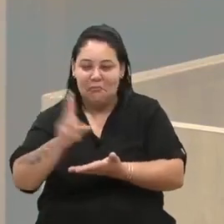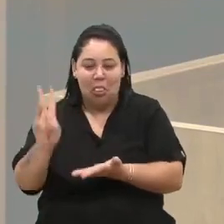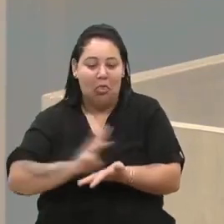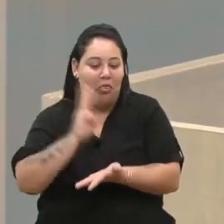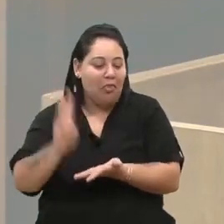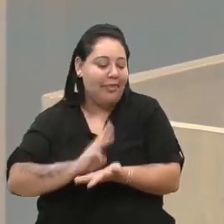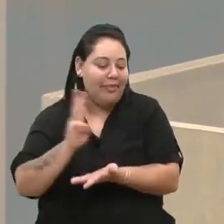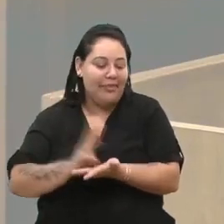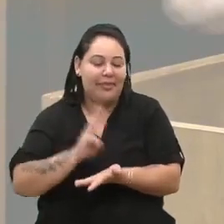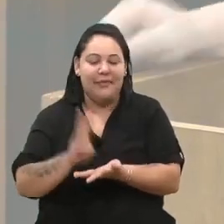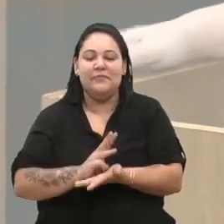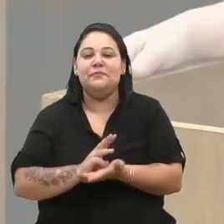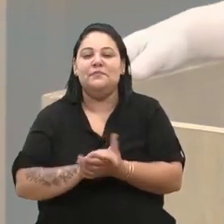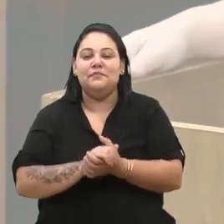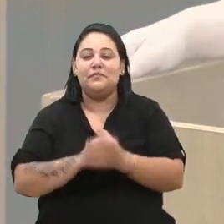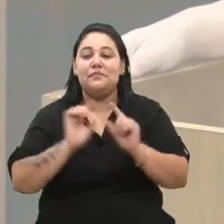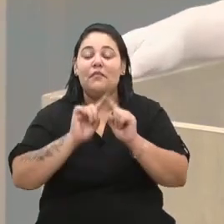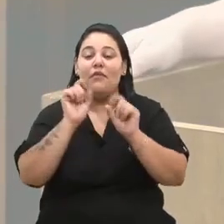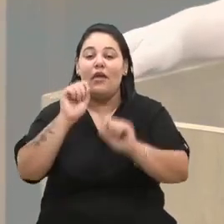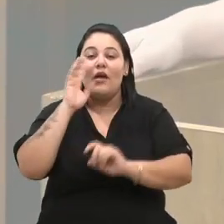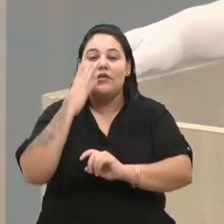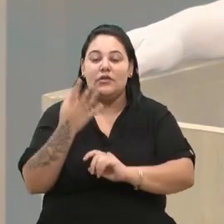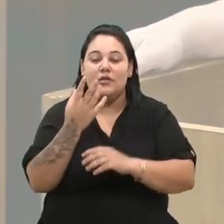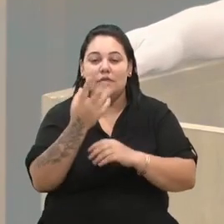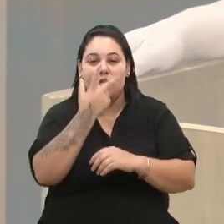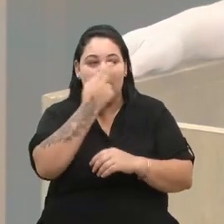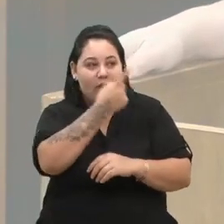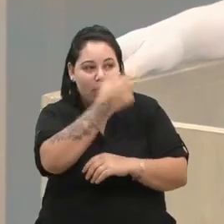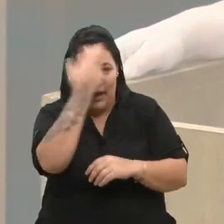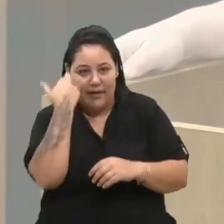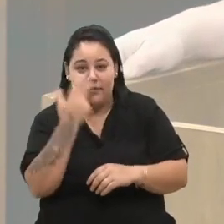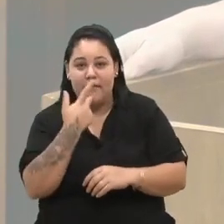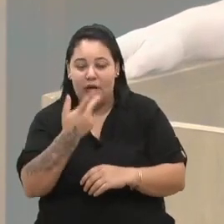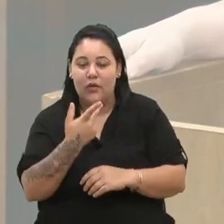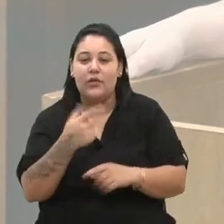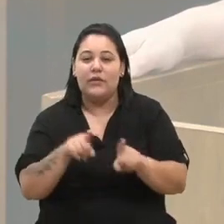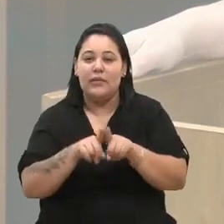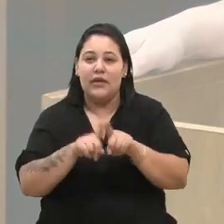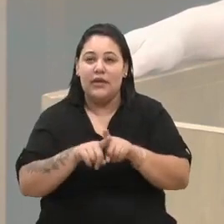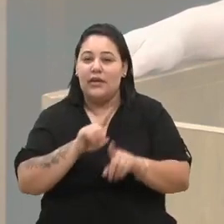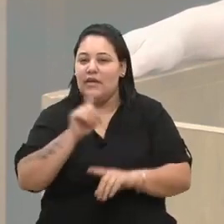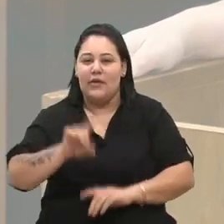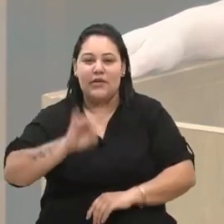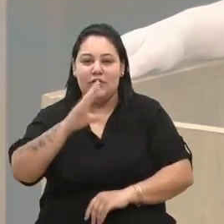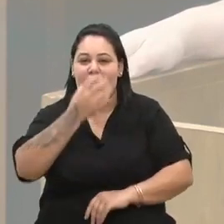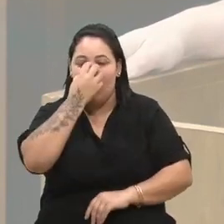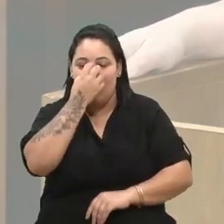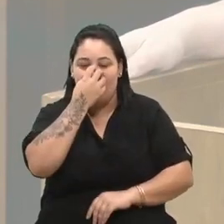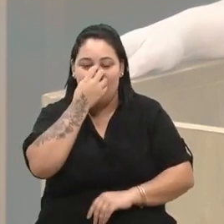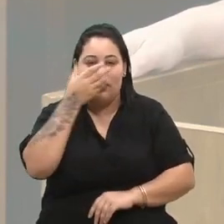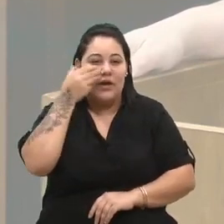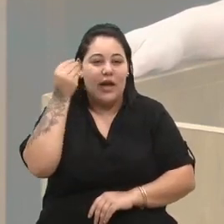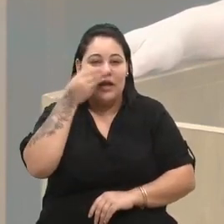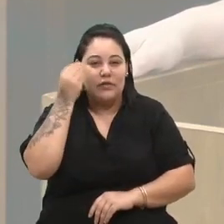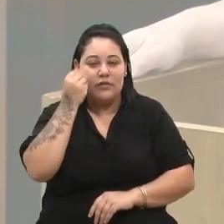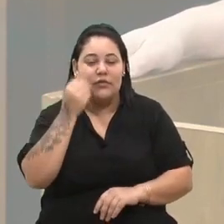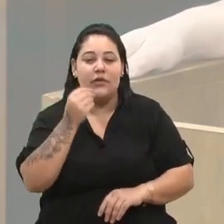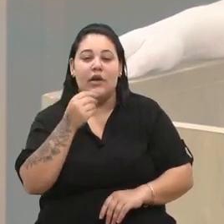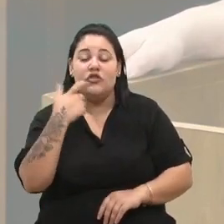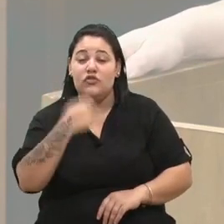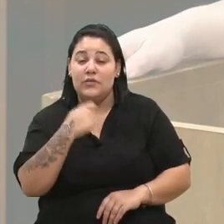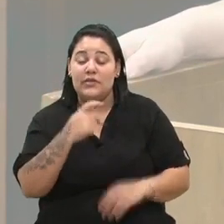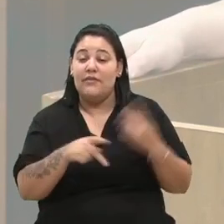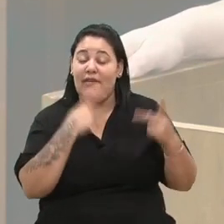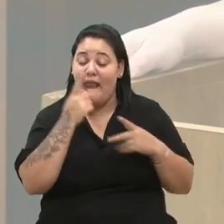Tá? Como o vereador Rafael Bueno agora acabou de falar agora há pouco, não é só cachorro e gato, né, vereador Rafael? A gente tem que falar um pouquinho